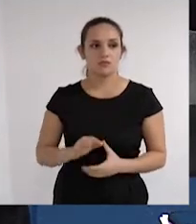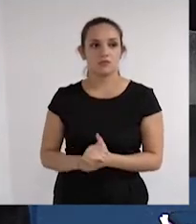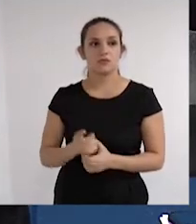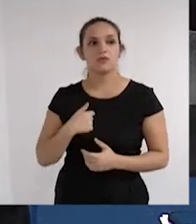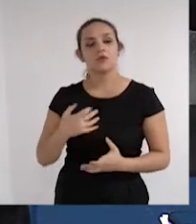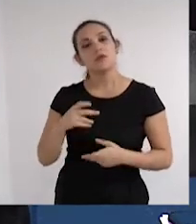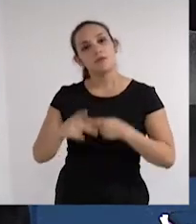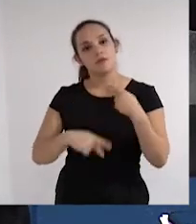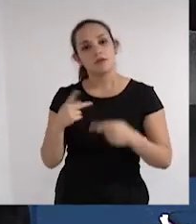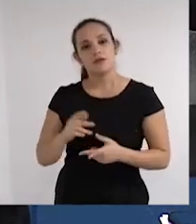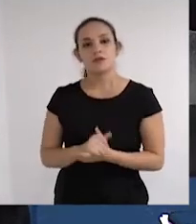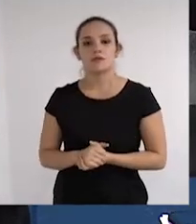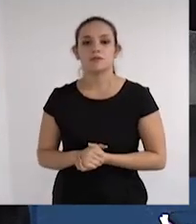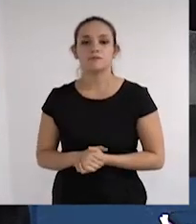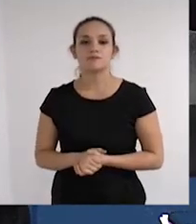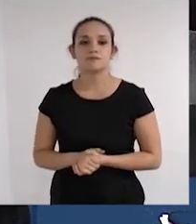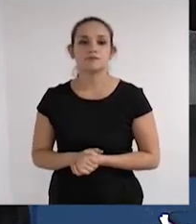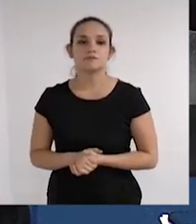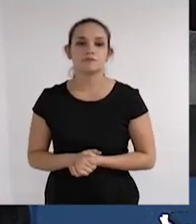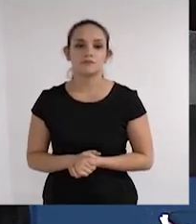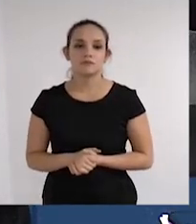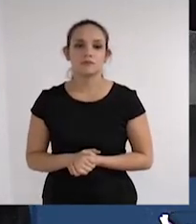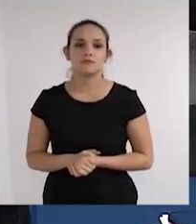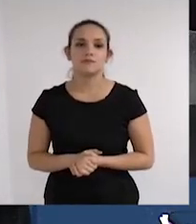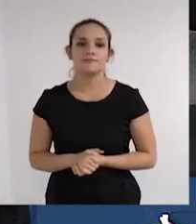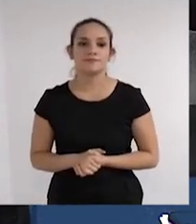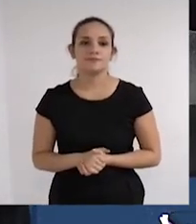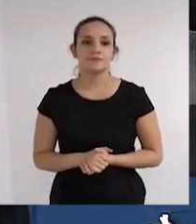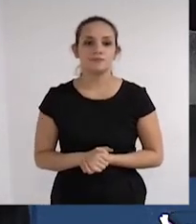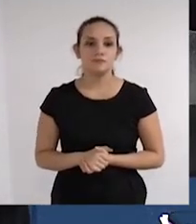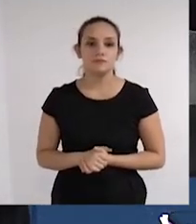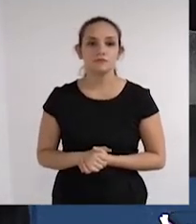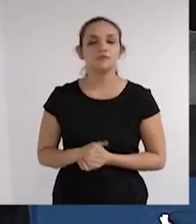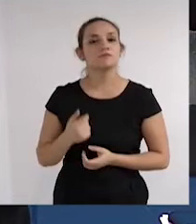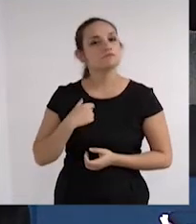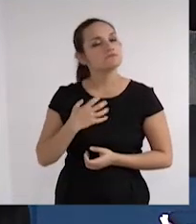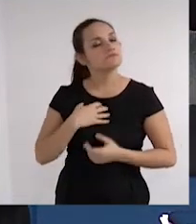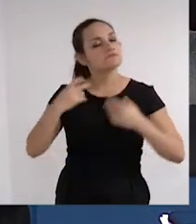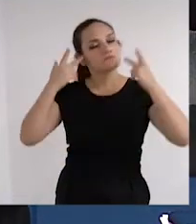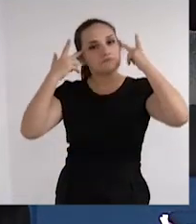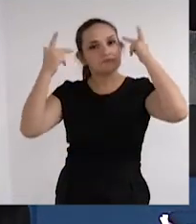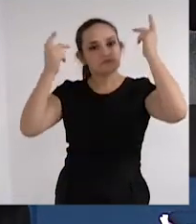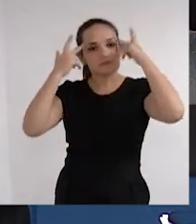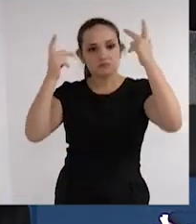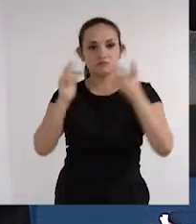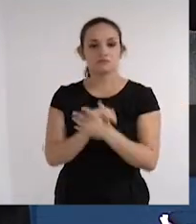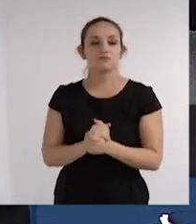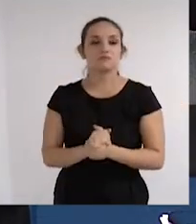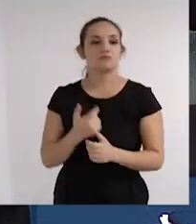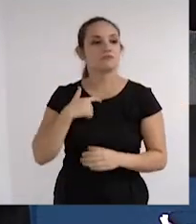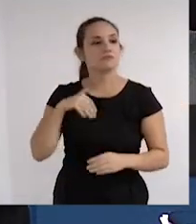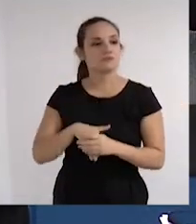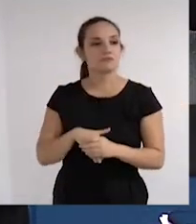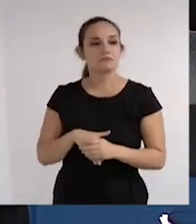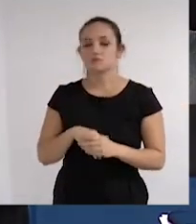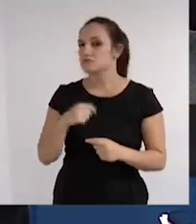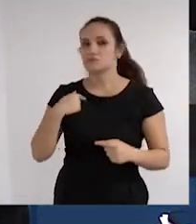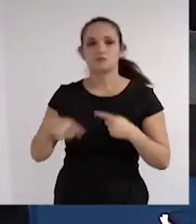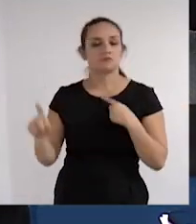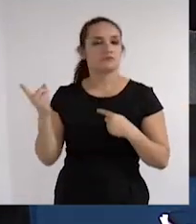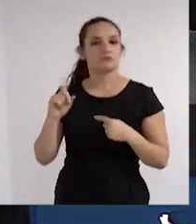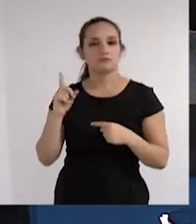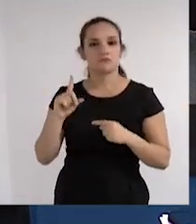concluindo aqui o meu pronunciamento, estou assim, muito tranquilo em relação ao nosso voto em separado,